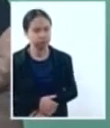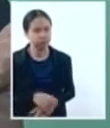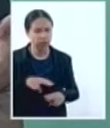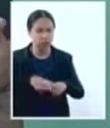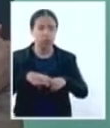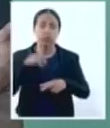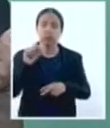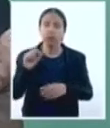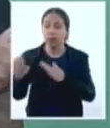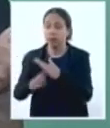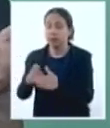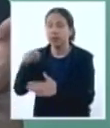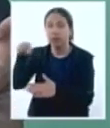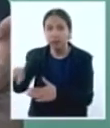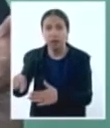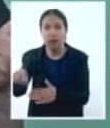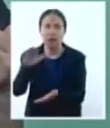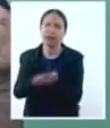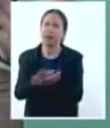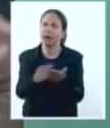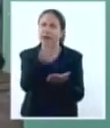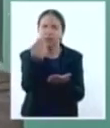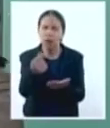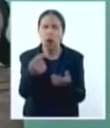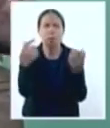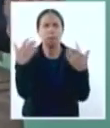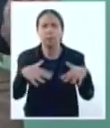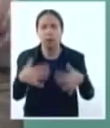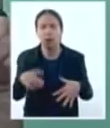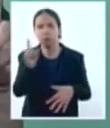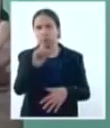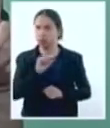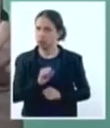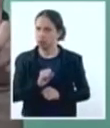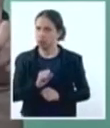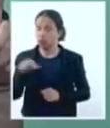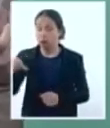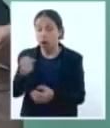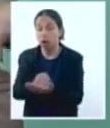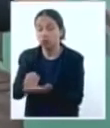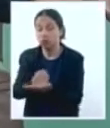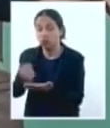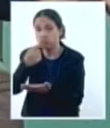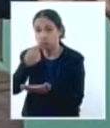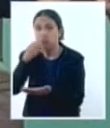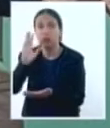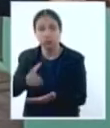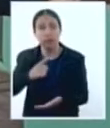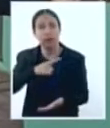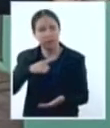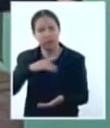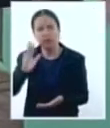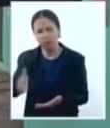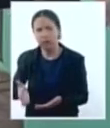gente não está falando de um custo considerável, porque esse comerciante ele já tem uma logística de descarte ali, interna, em relação aos